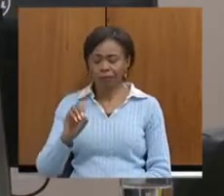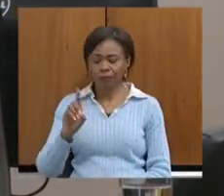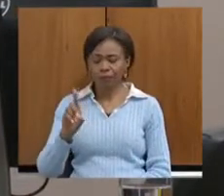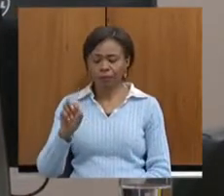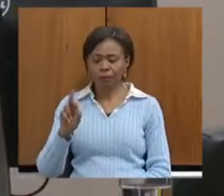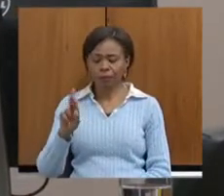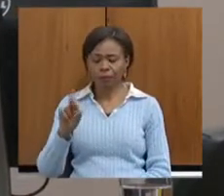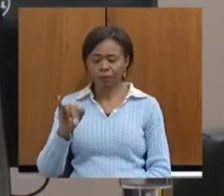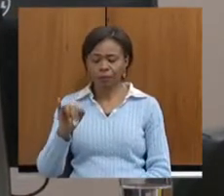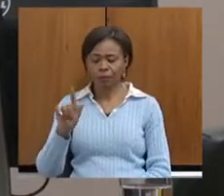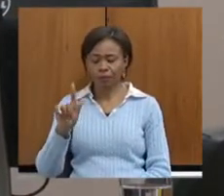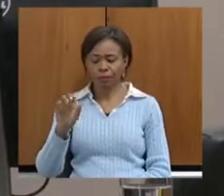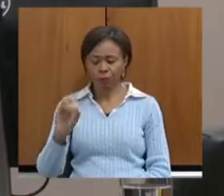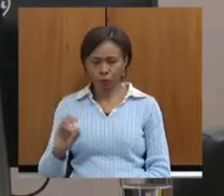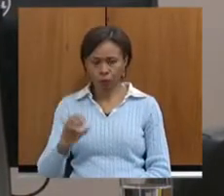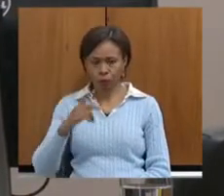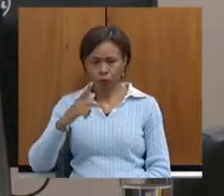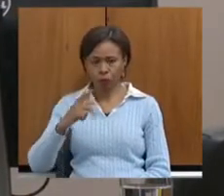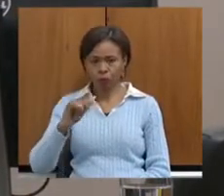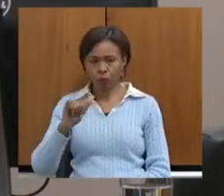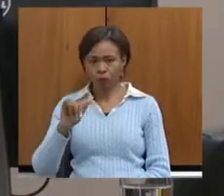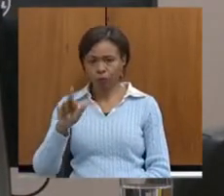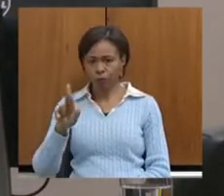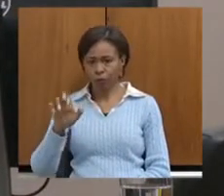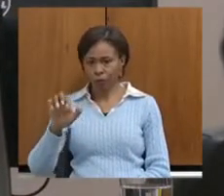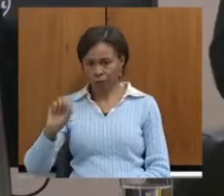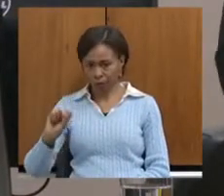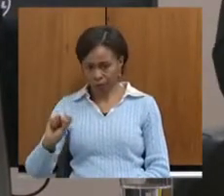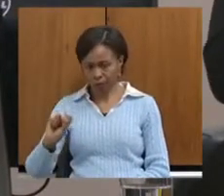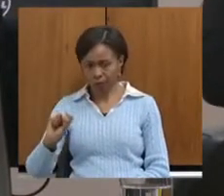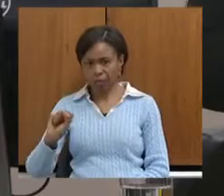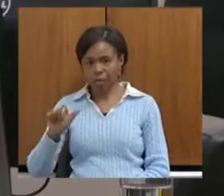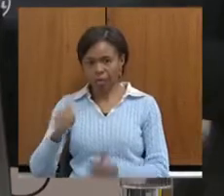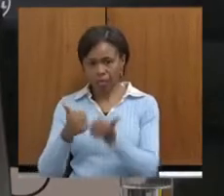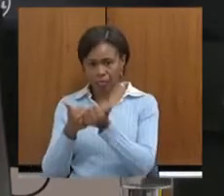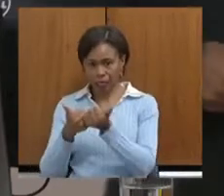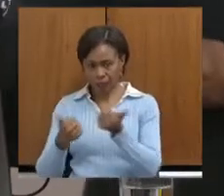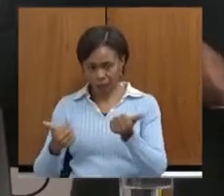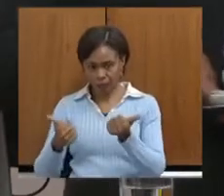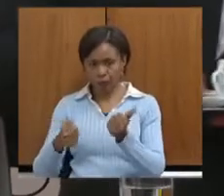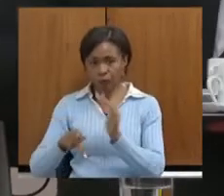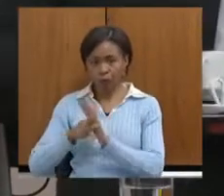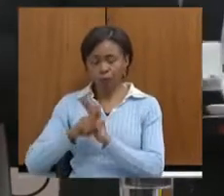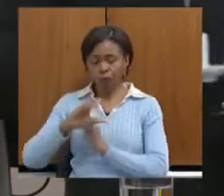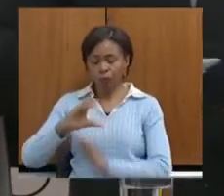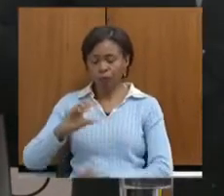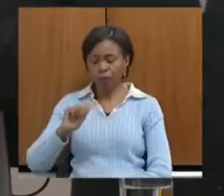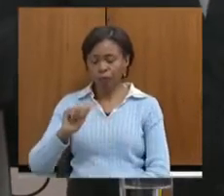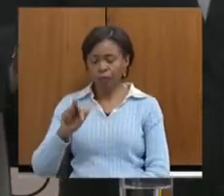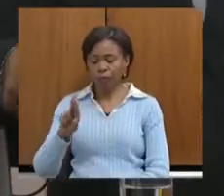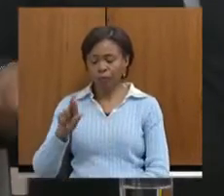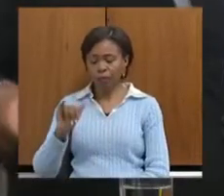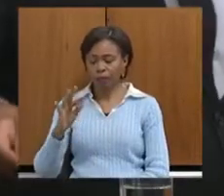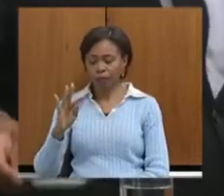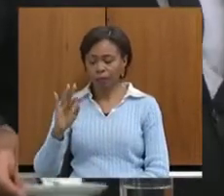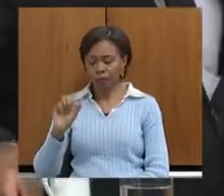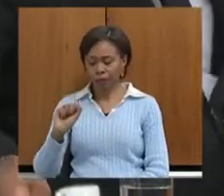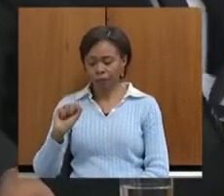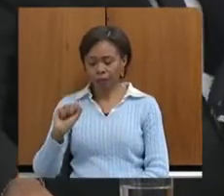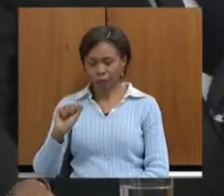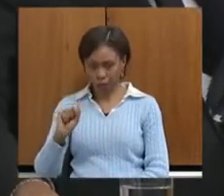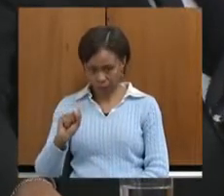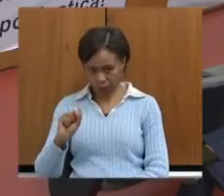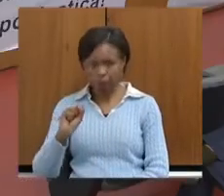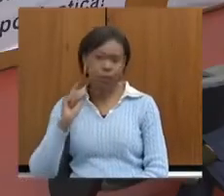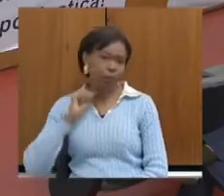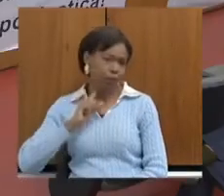ao senhor Rodrigues Pires Senhor Rodrigo Pires Vieira assessor técnico de cartas Regional Minas